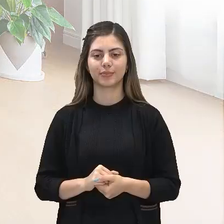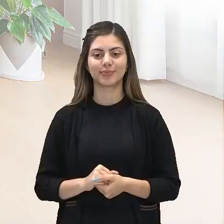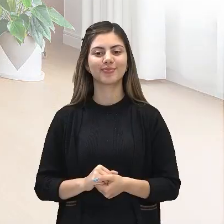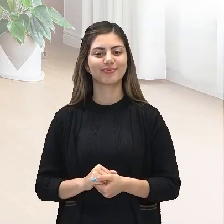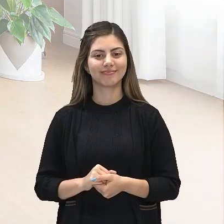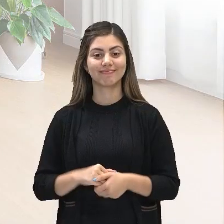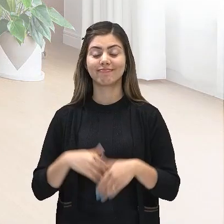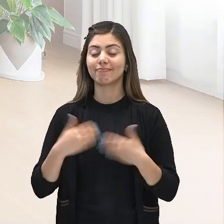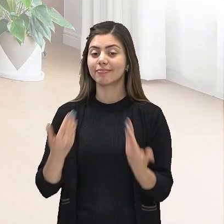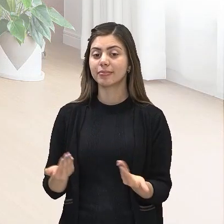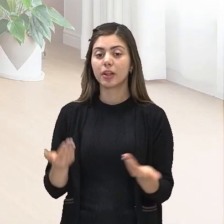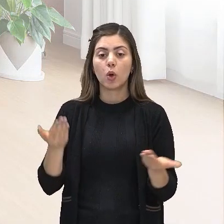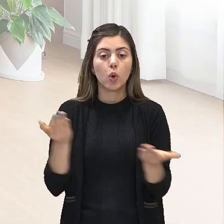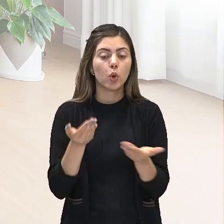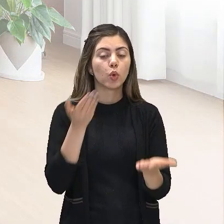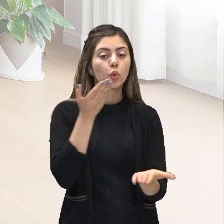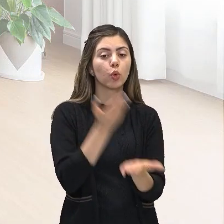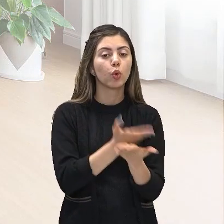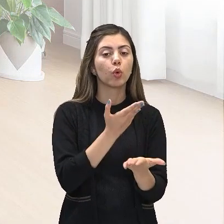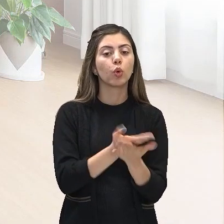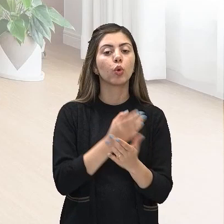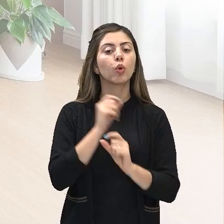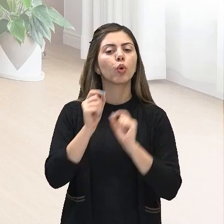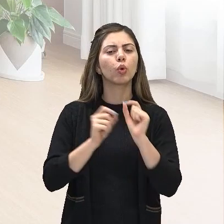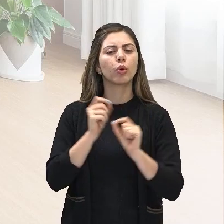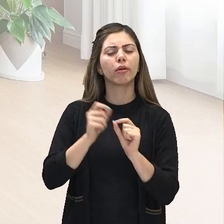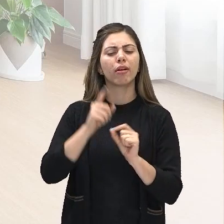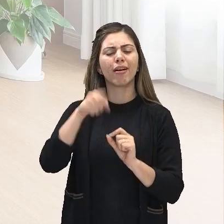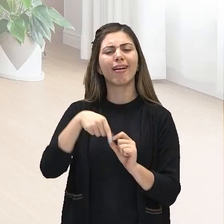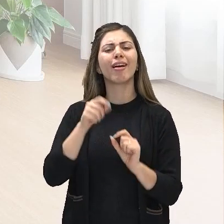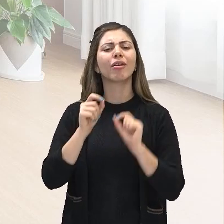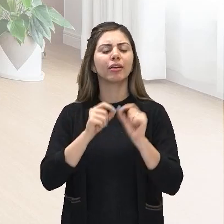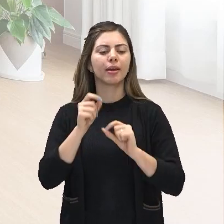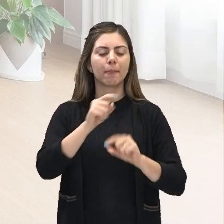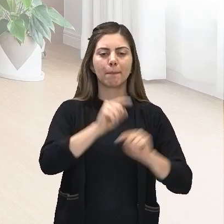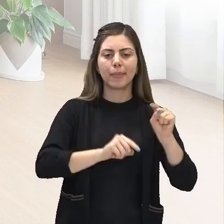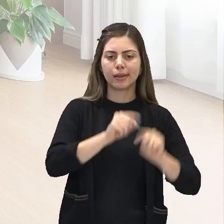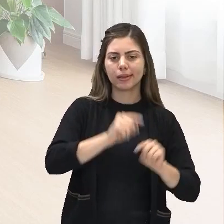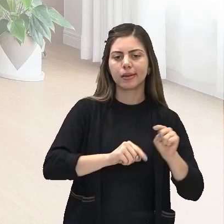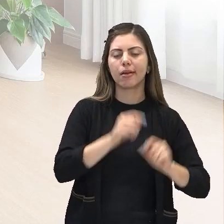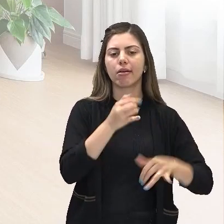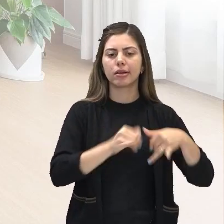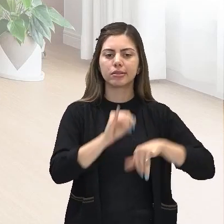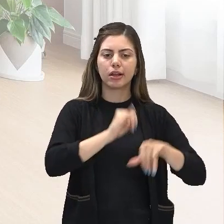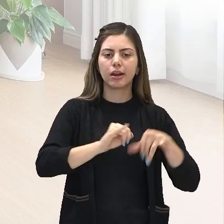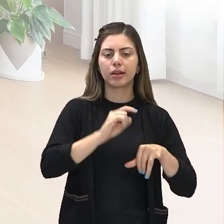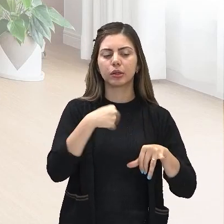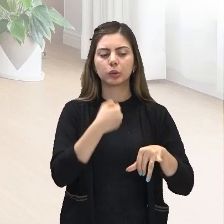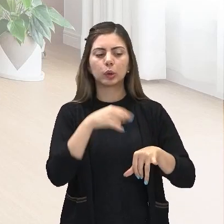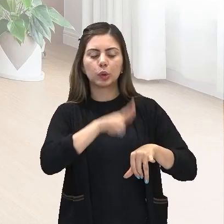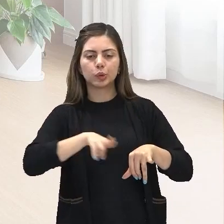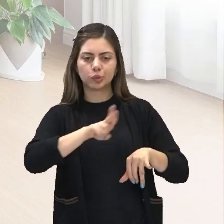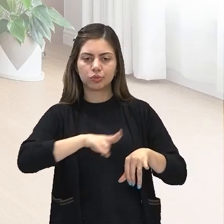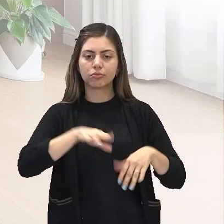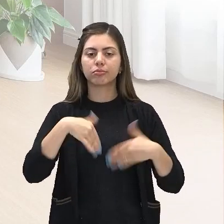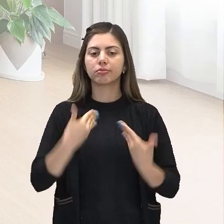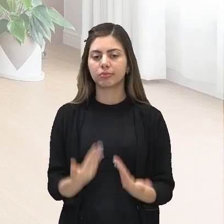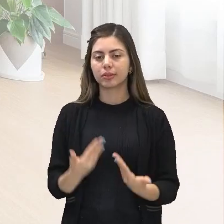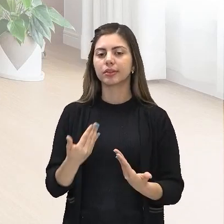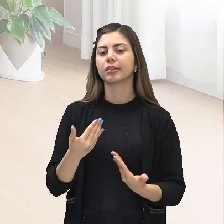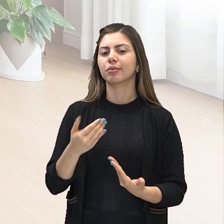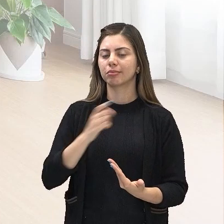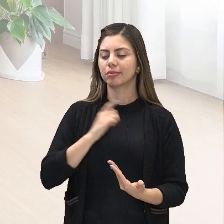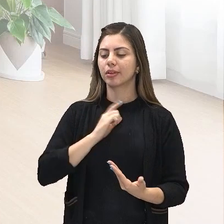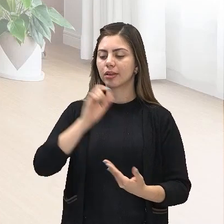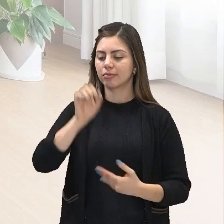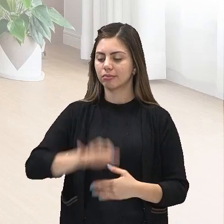E nessa aula a gente vai conversar um pouco mais sobre o consumo, dos equipamentos elétricos aí. E nada melhor do que a gente observar num